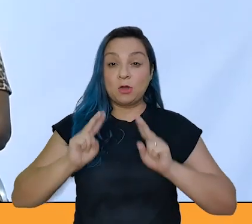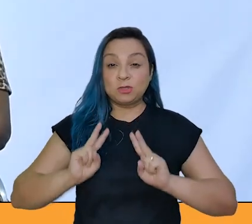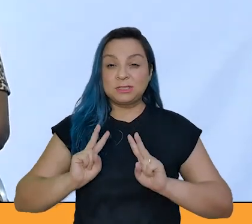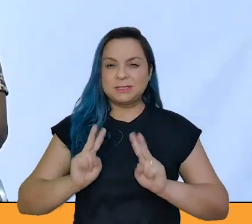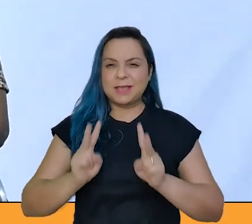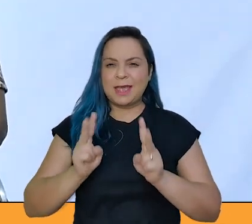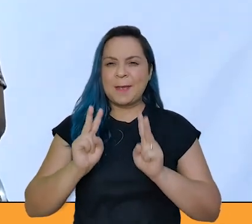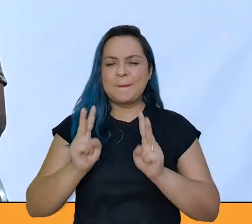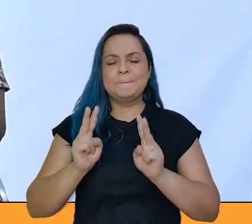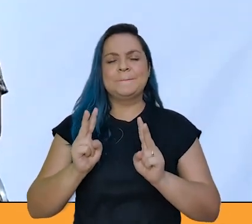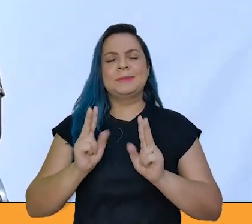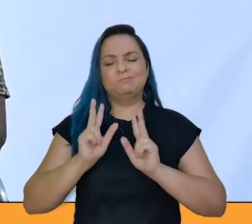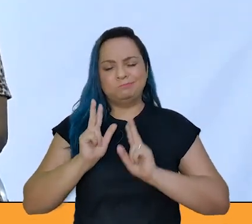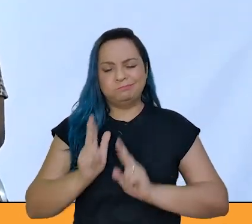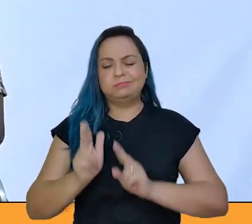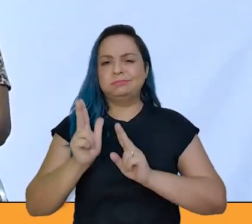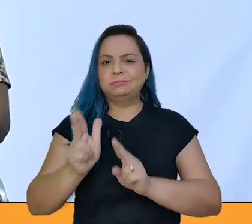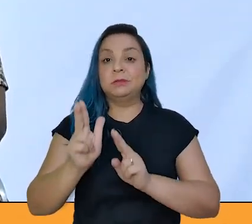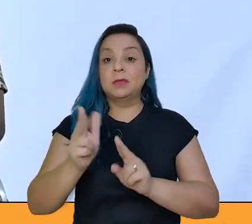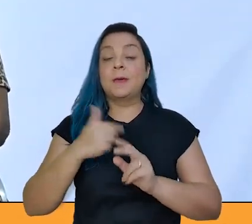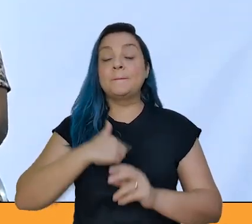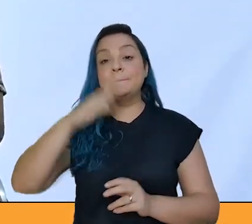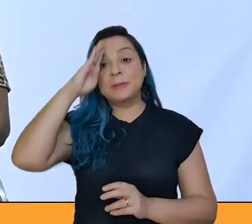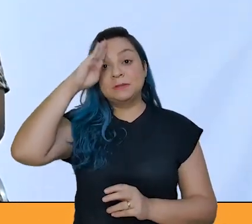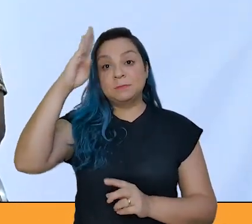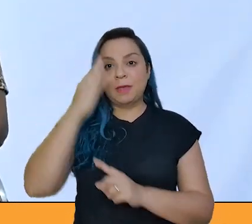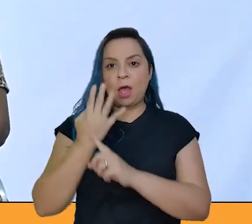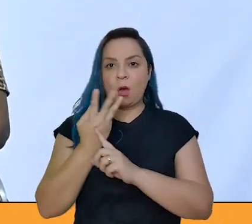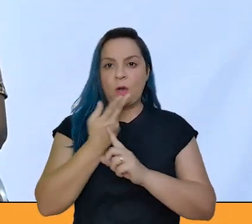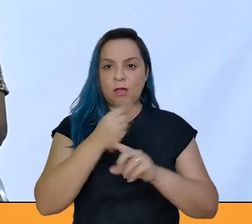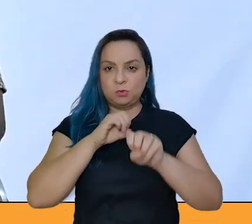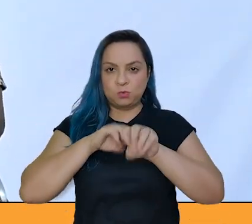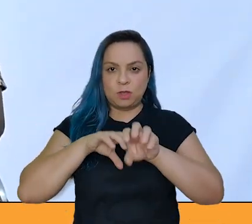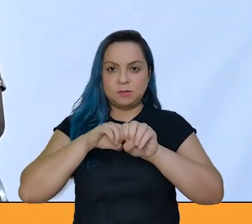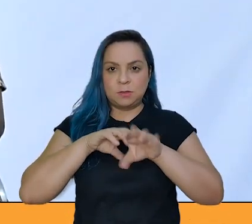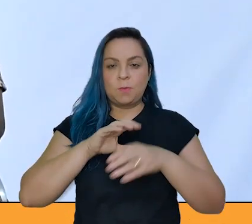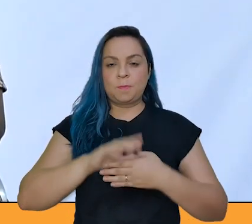mesmas linguagens, em principal, assim, com arte e educação.